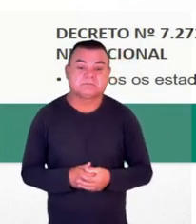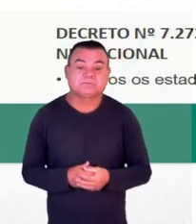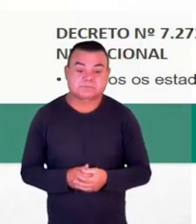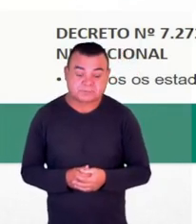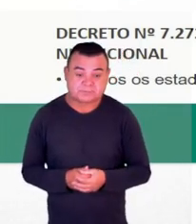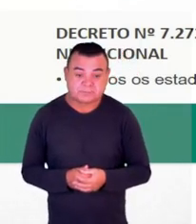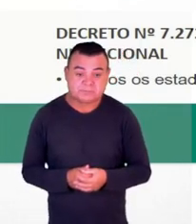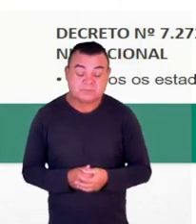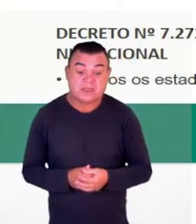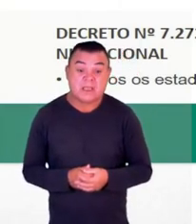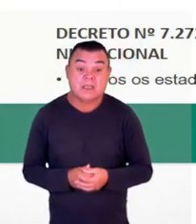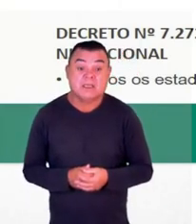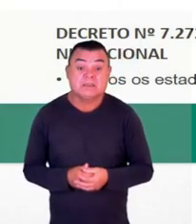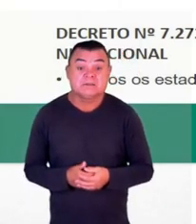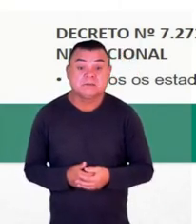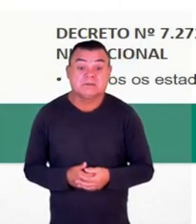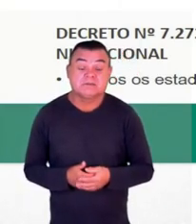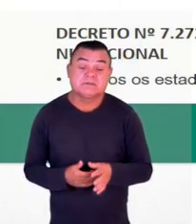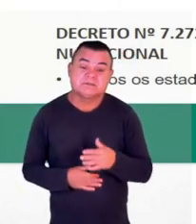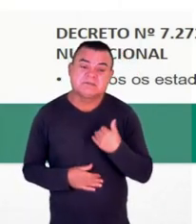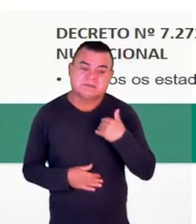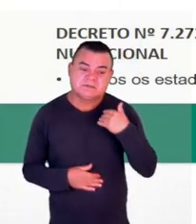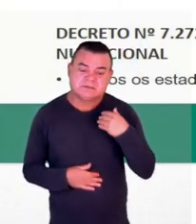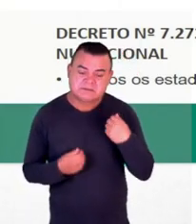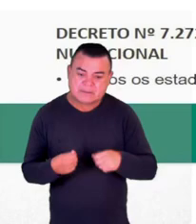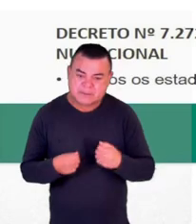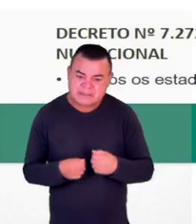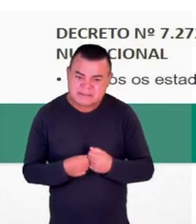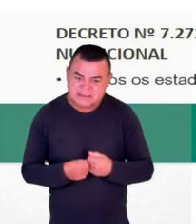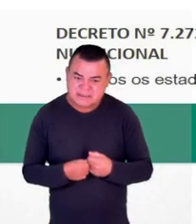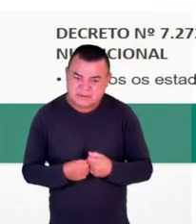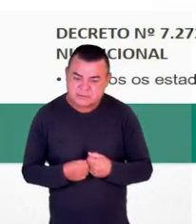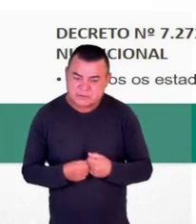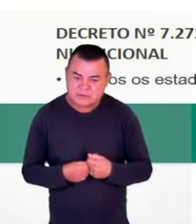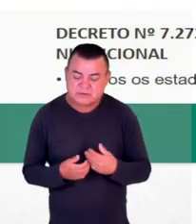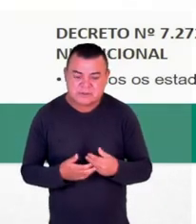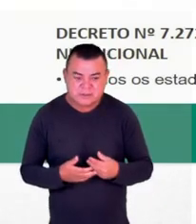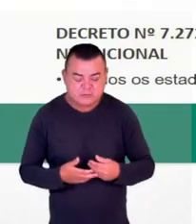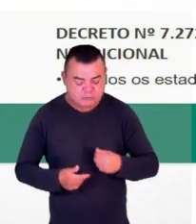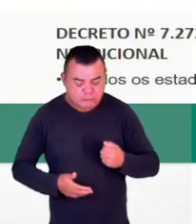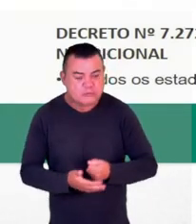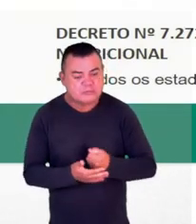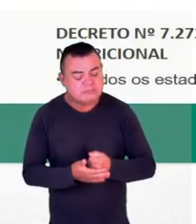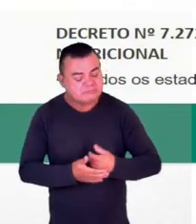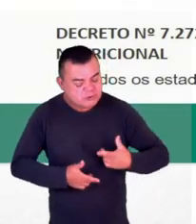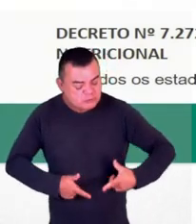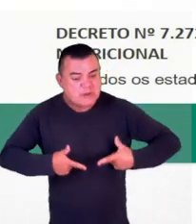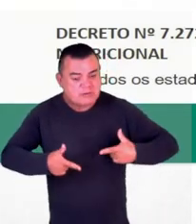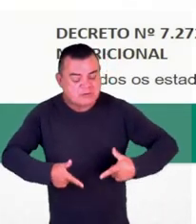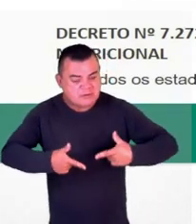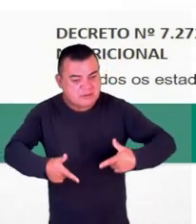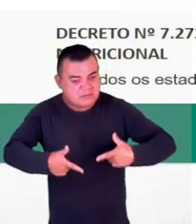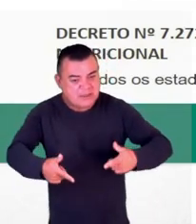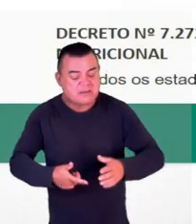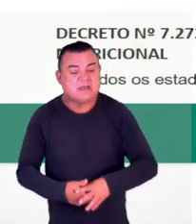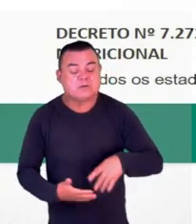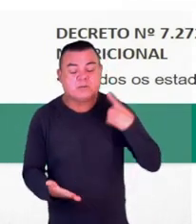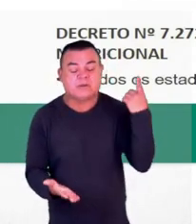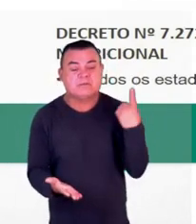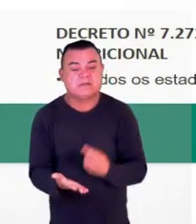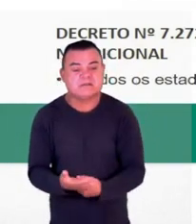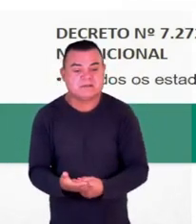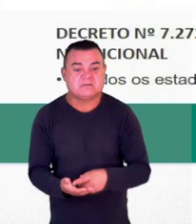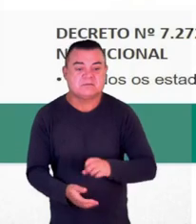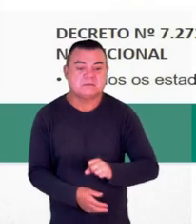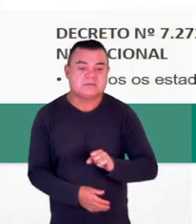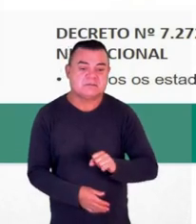maioridade no ano que vem e a gente tá precisando dar passos mais mais largos em relação à implementação do cisão né desse sistema de políticas